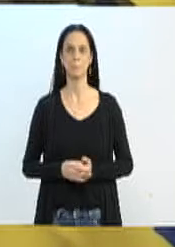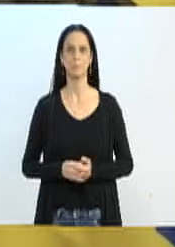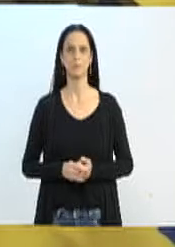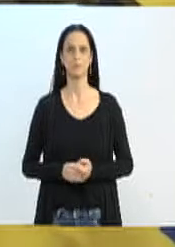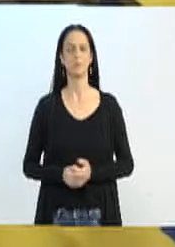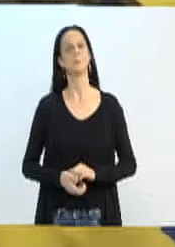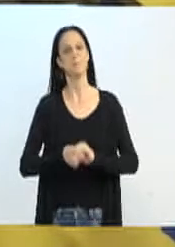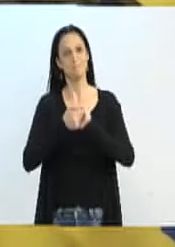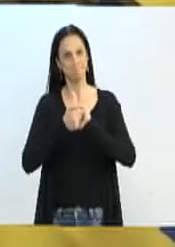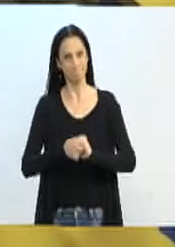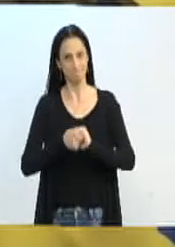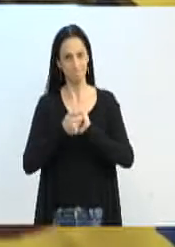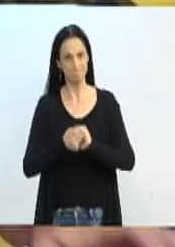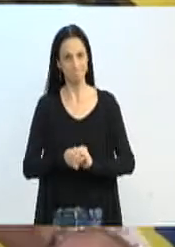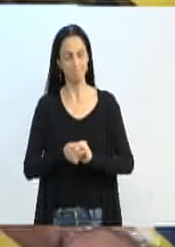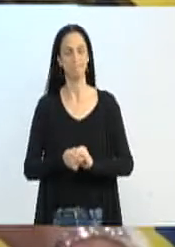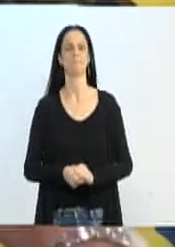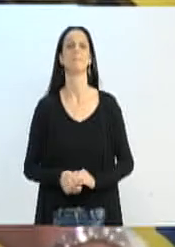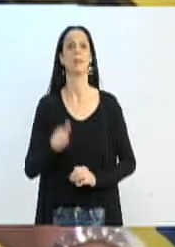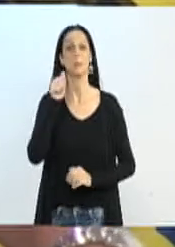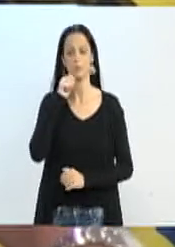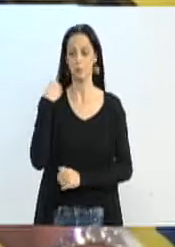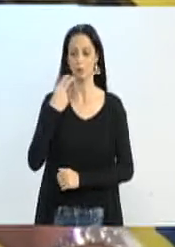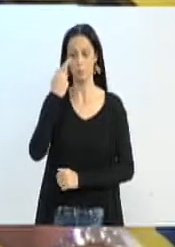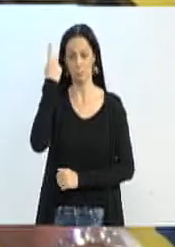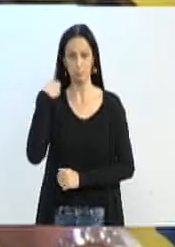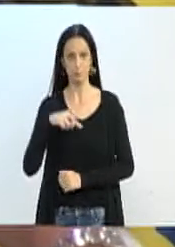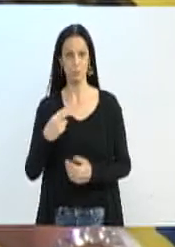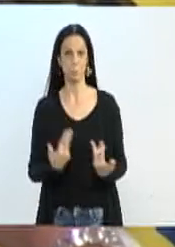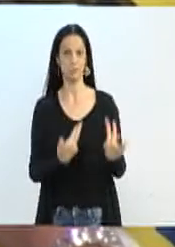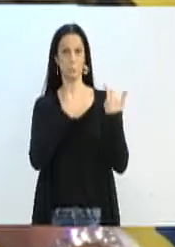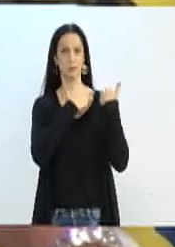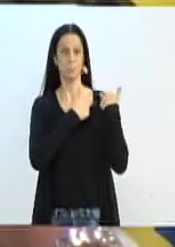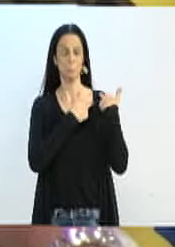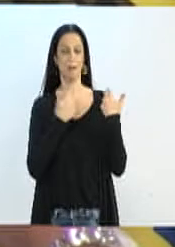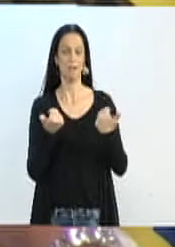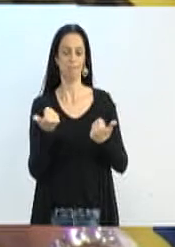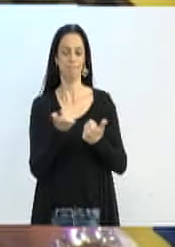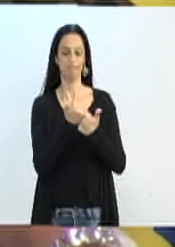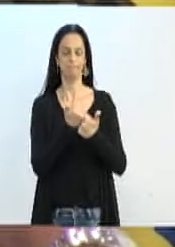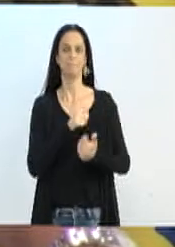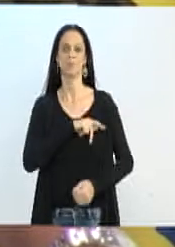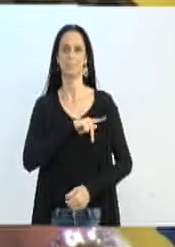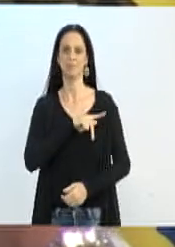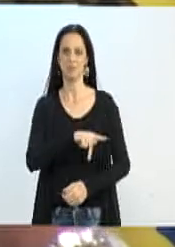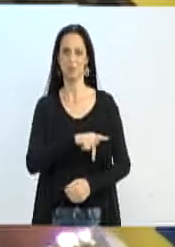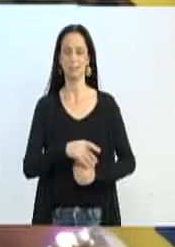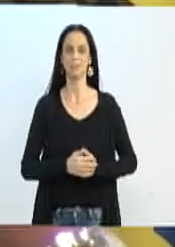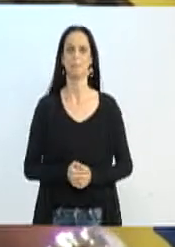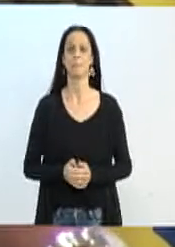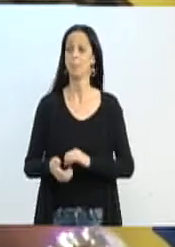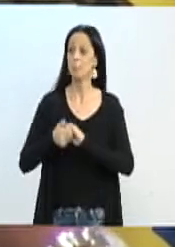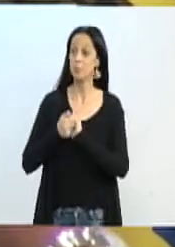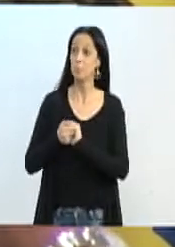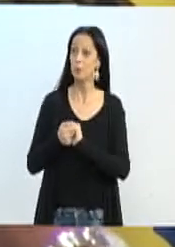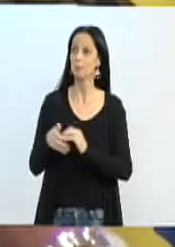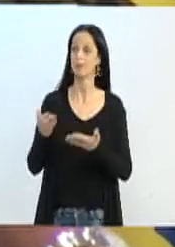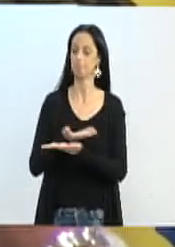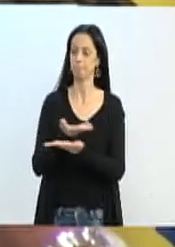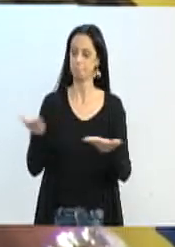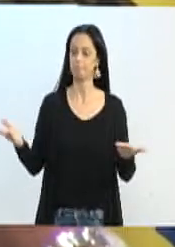o comprimento vereadora Silmara que exerce a presidência da sua pessoa comprimento os demais